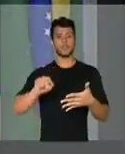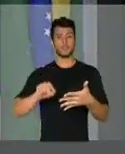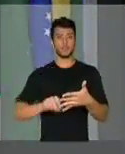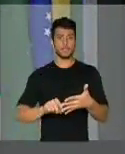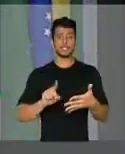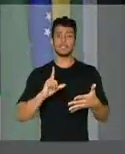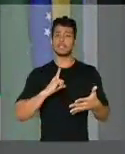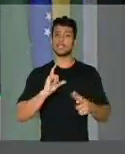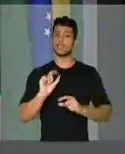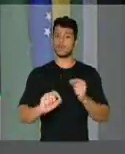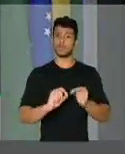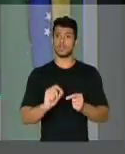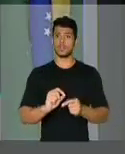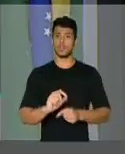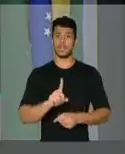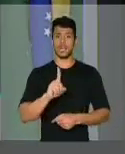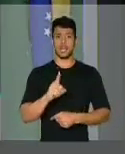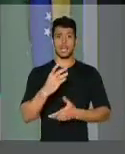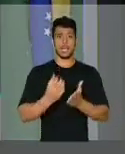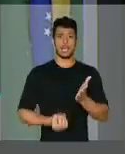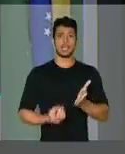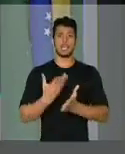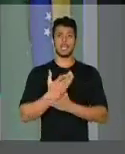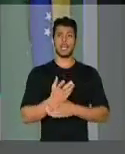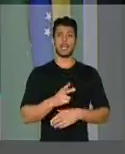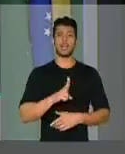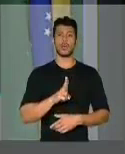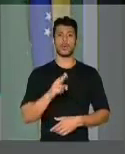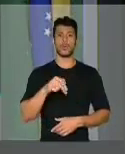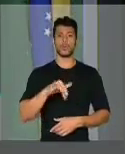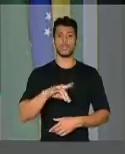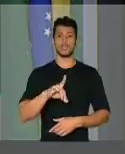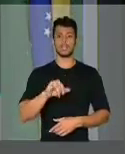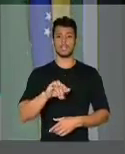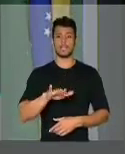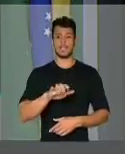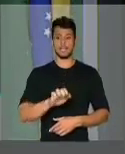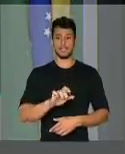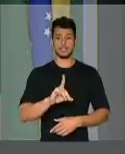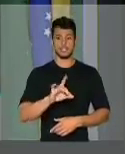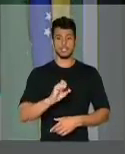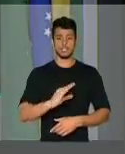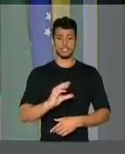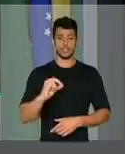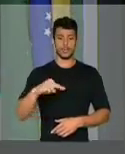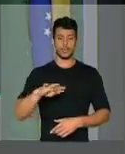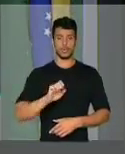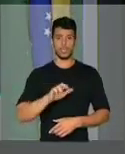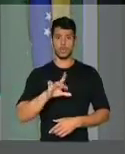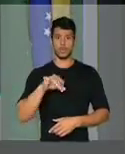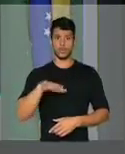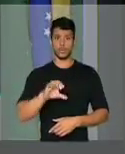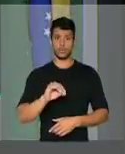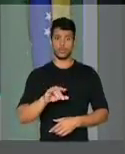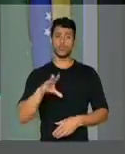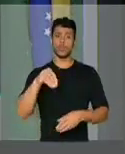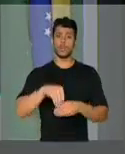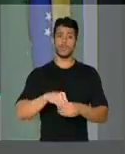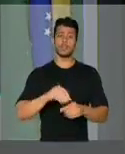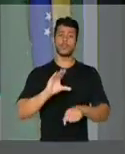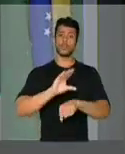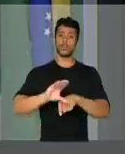a previsão de unidade de conteúdo dos cursos de formação e aperfeiçoamento dos